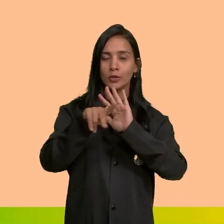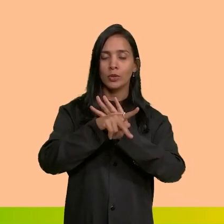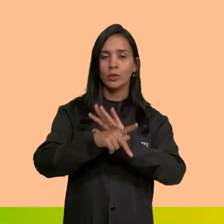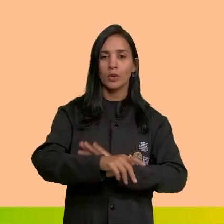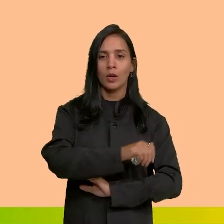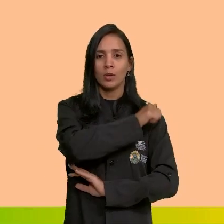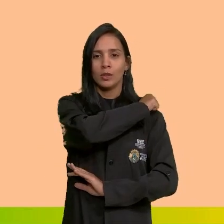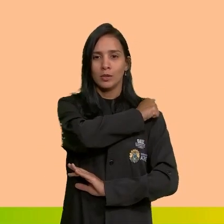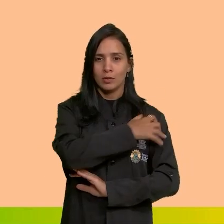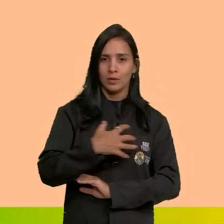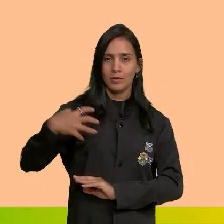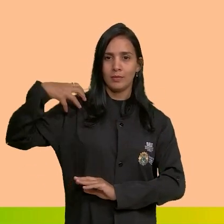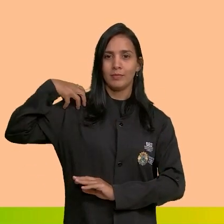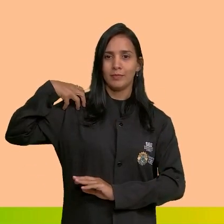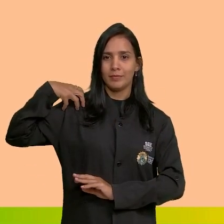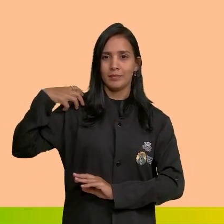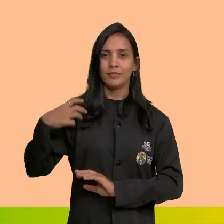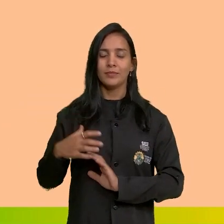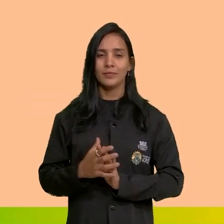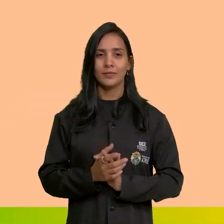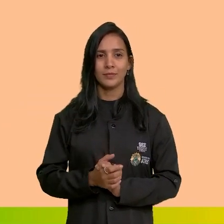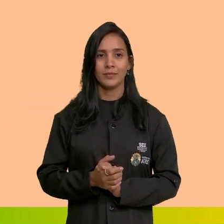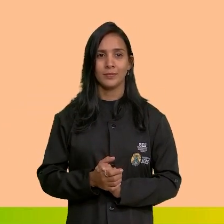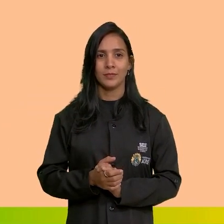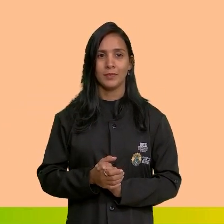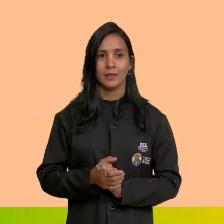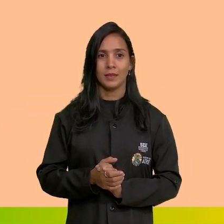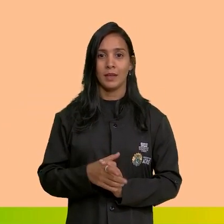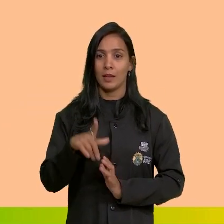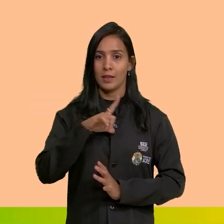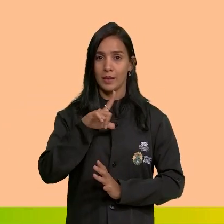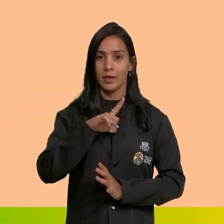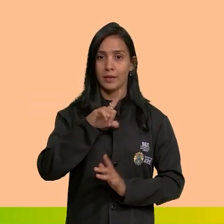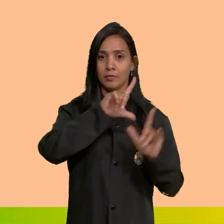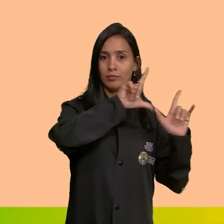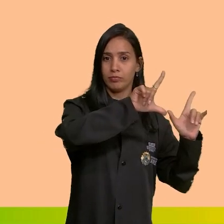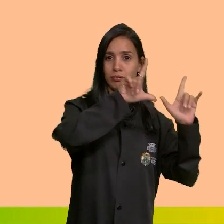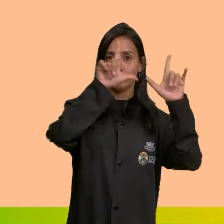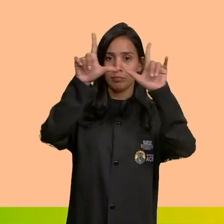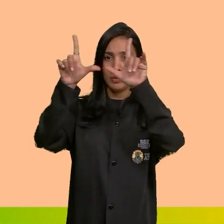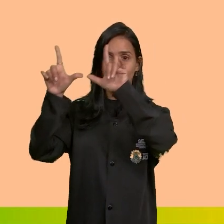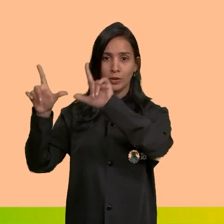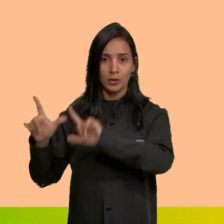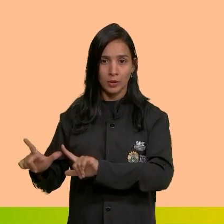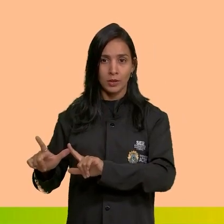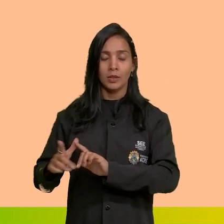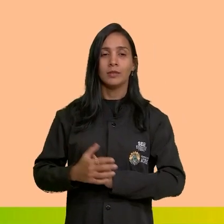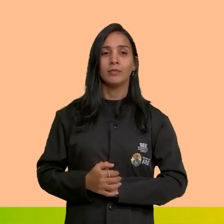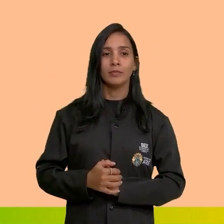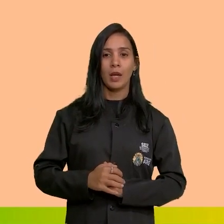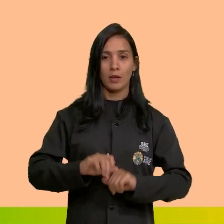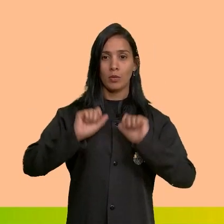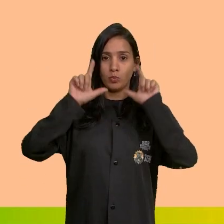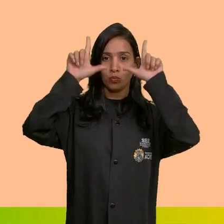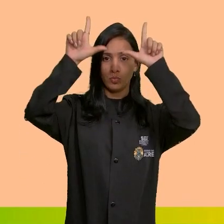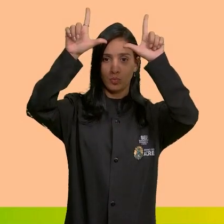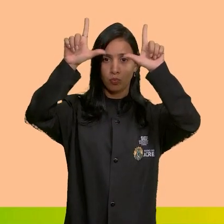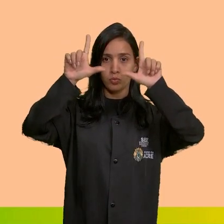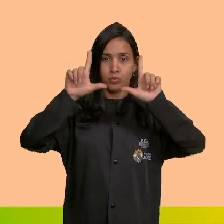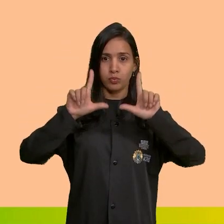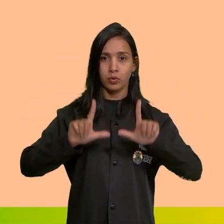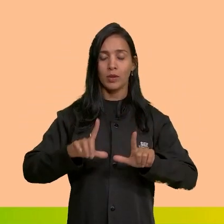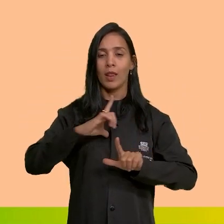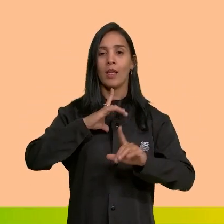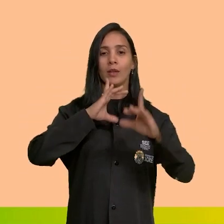a cena. Essa cena aqui, ela vai ter os diálogos, que é da personagem Lisístrata e